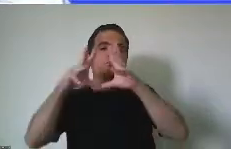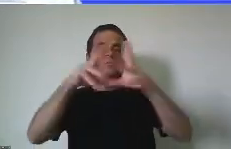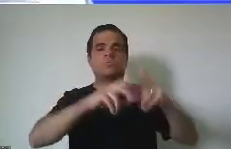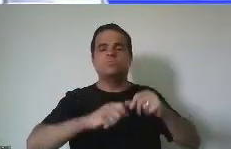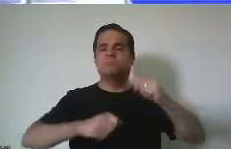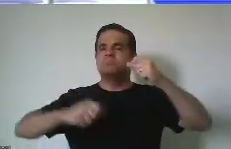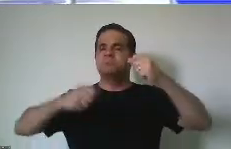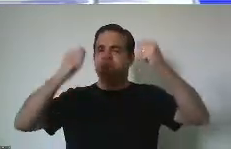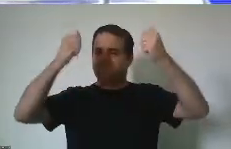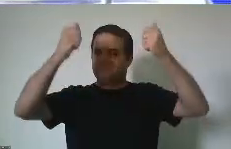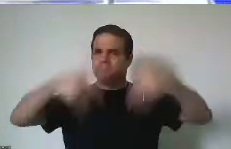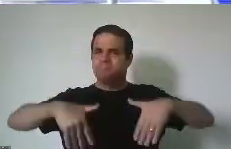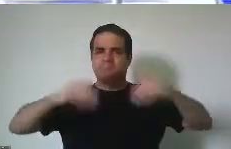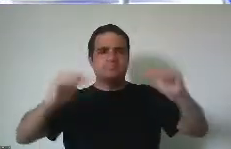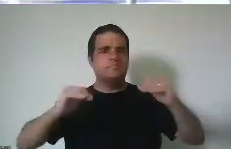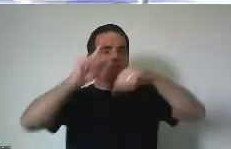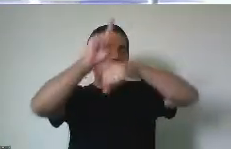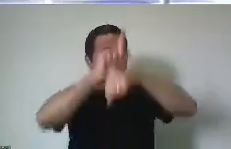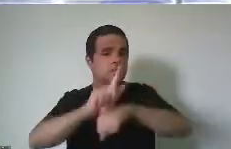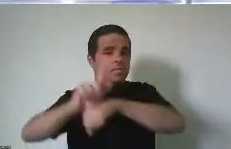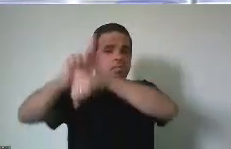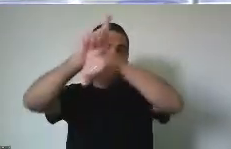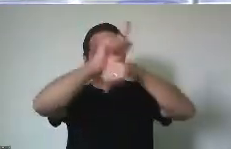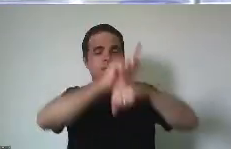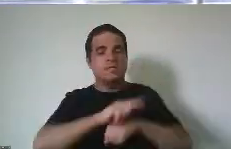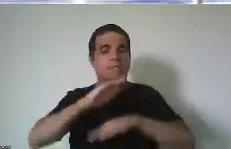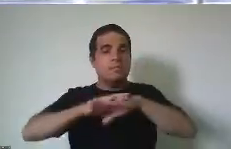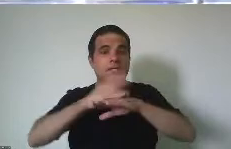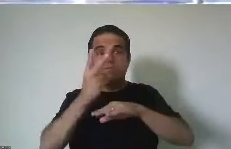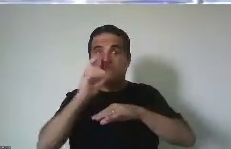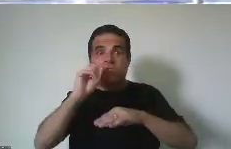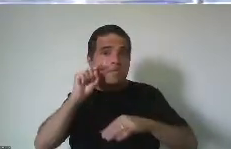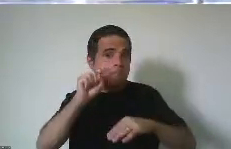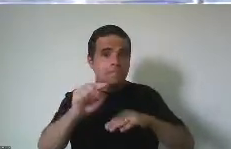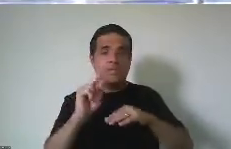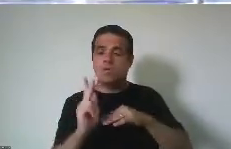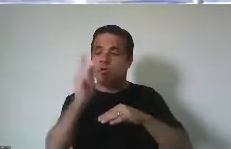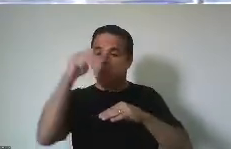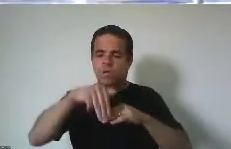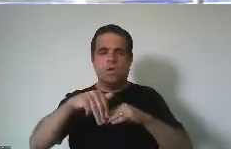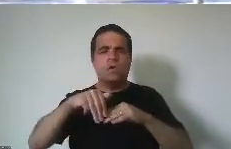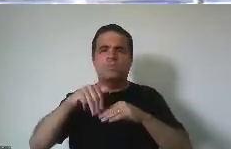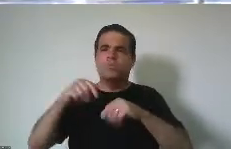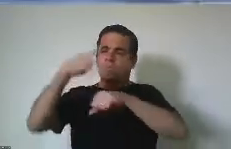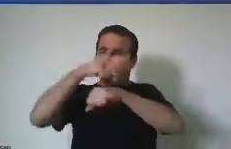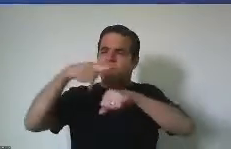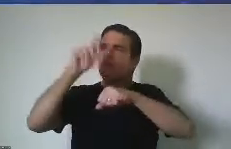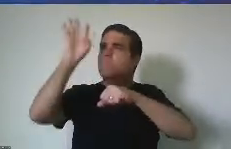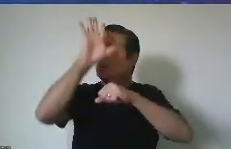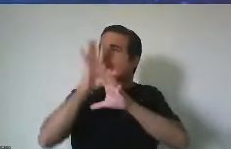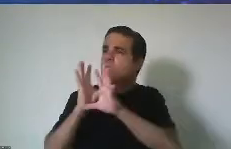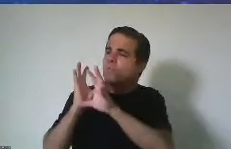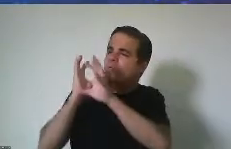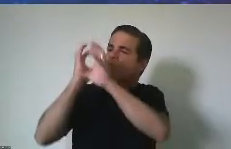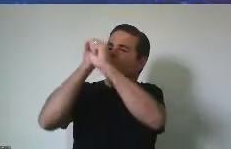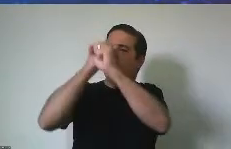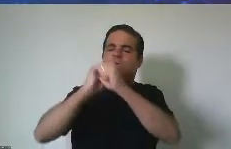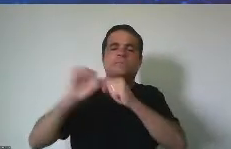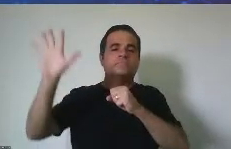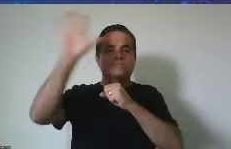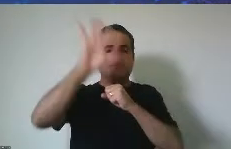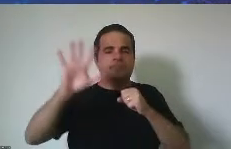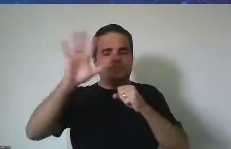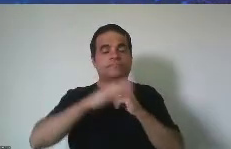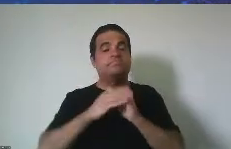faz a gestão dos mais de 20 mil quilômetros que a gente gere no país a nossa agenda hoje vai passar por